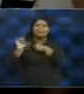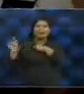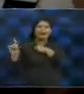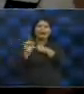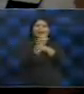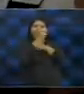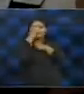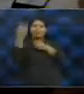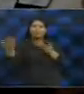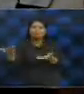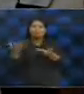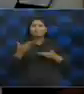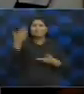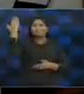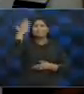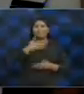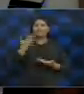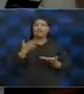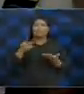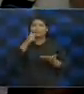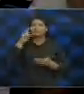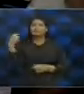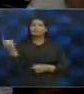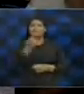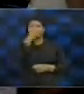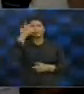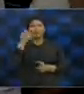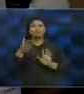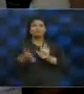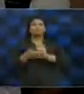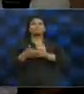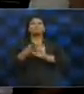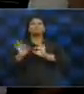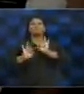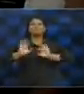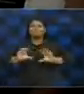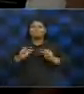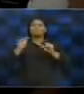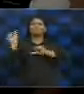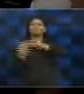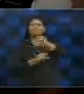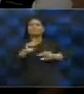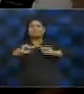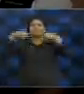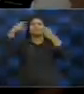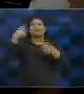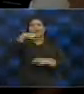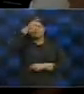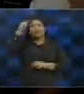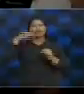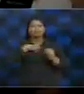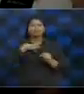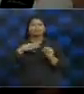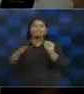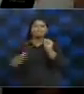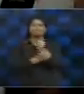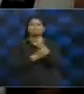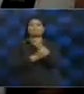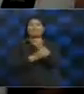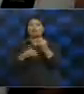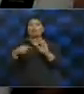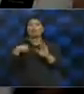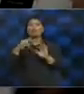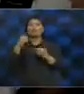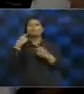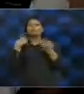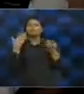têm demonstrado nessa proposta de uma mudança segura e transformadora para o futuro da nossa cidade. A expectativa é de apresentar as propostas que